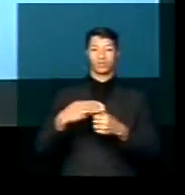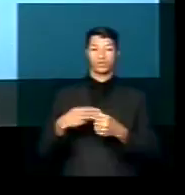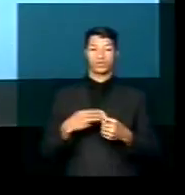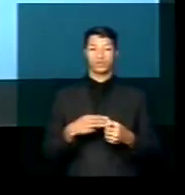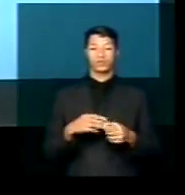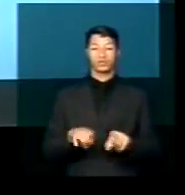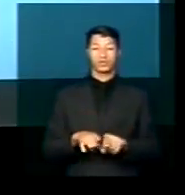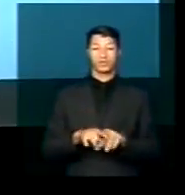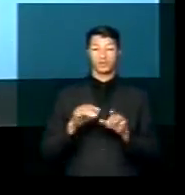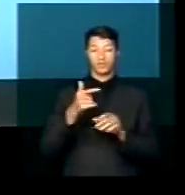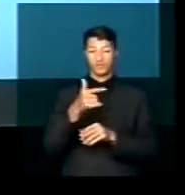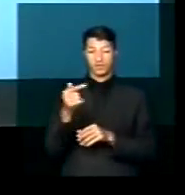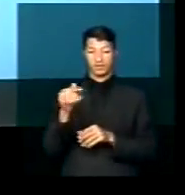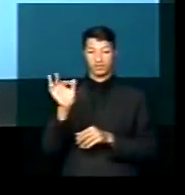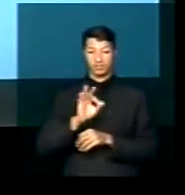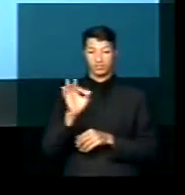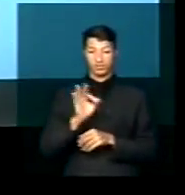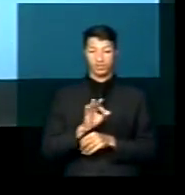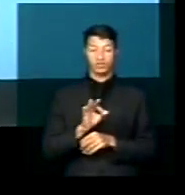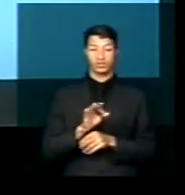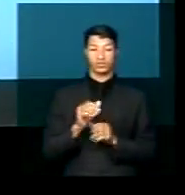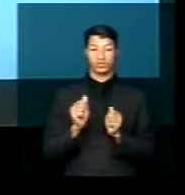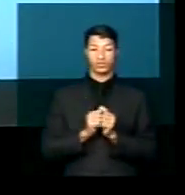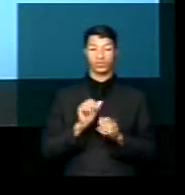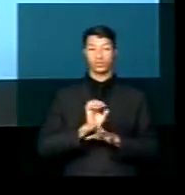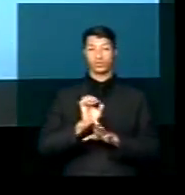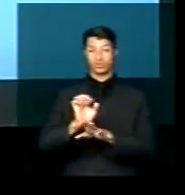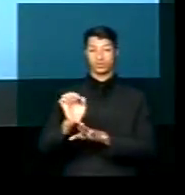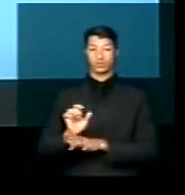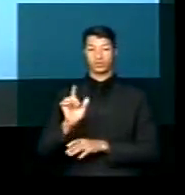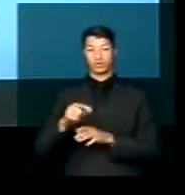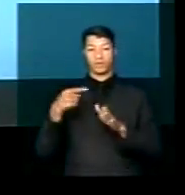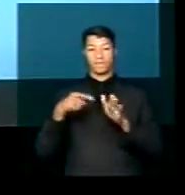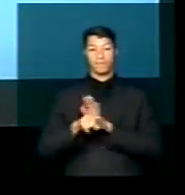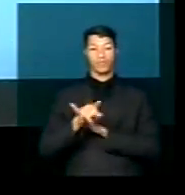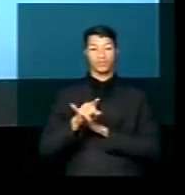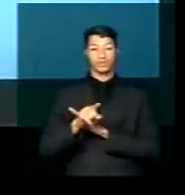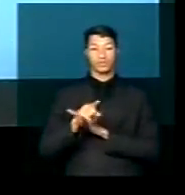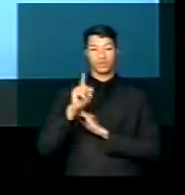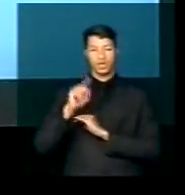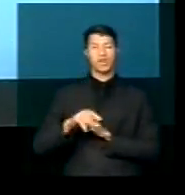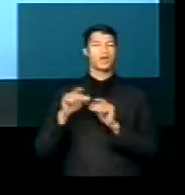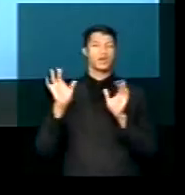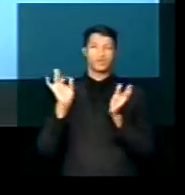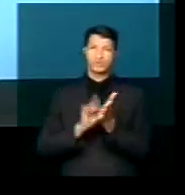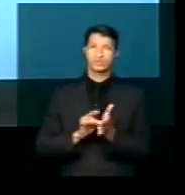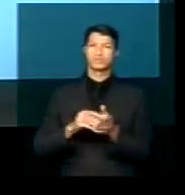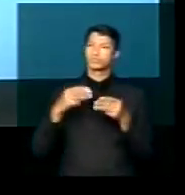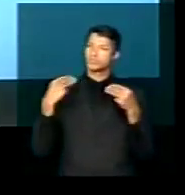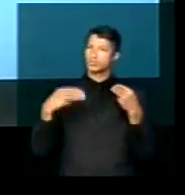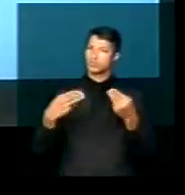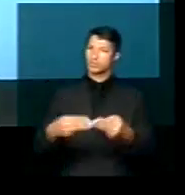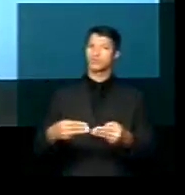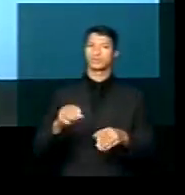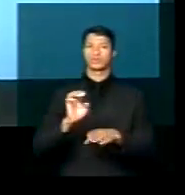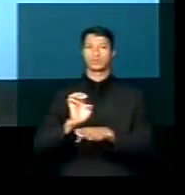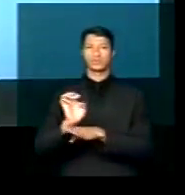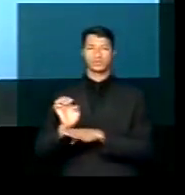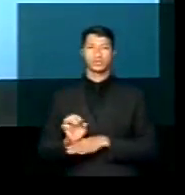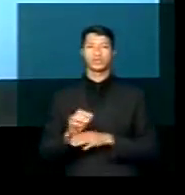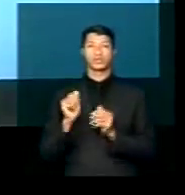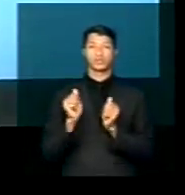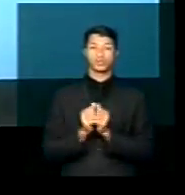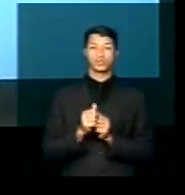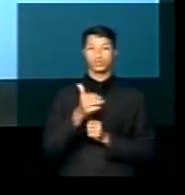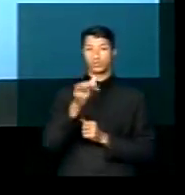municípios e 27% com os estados. E a grande pergunta é suficiente para os municípios e para os estados, com